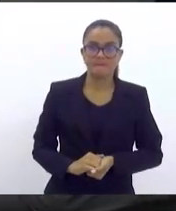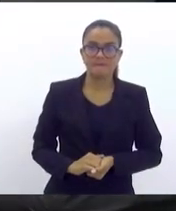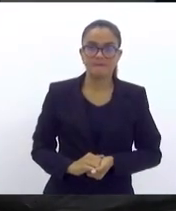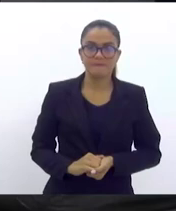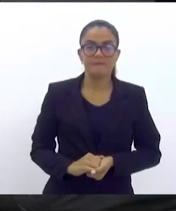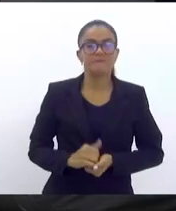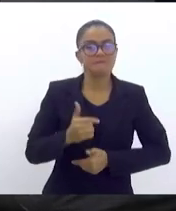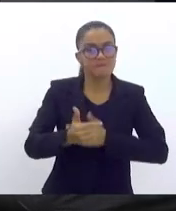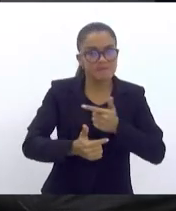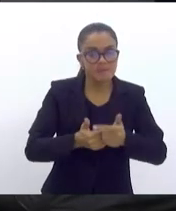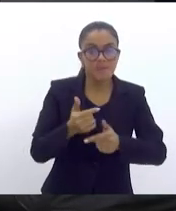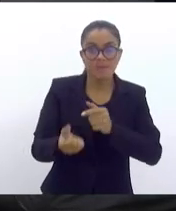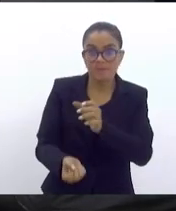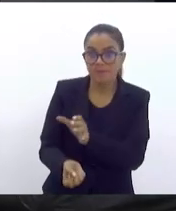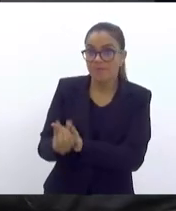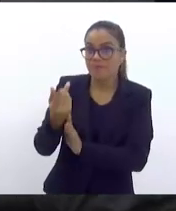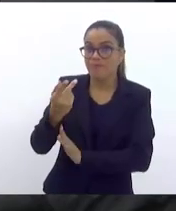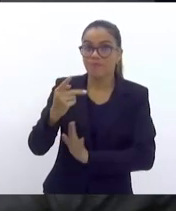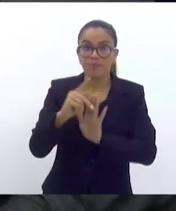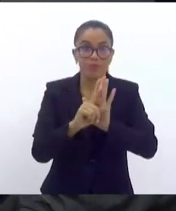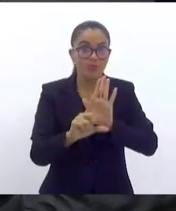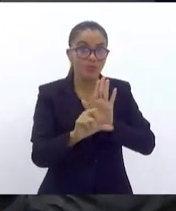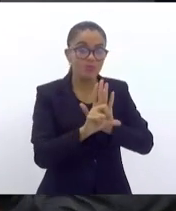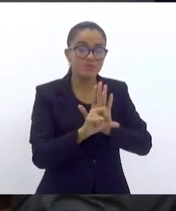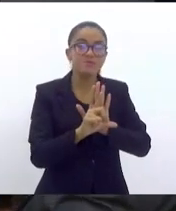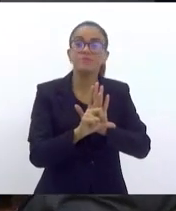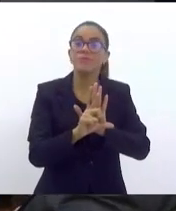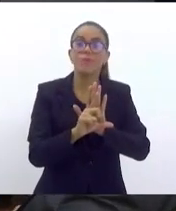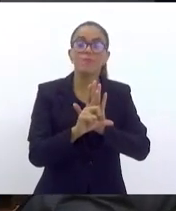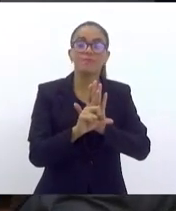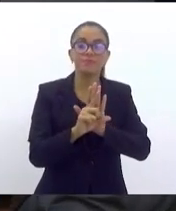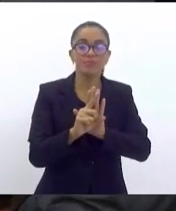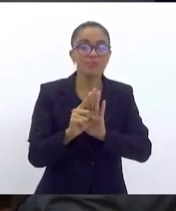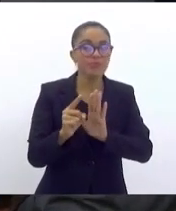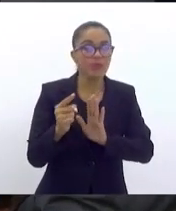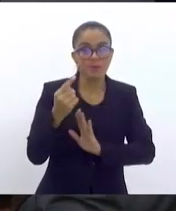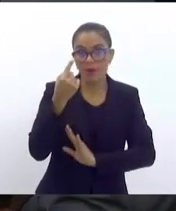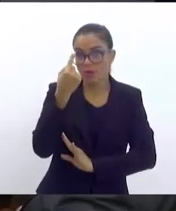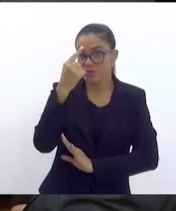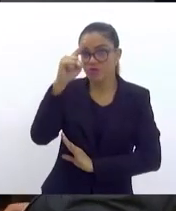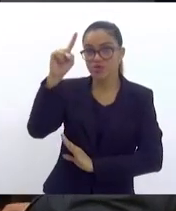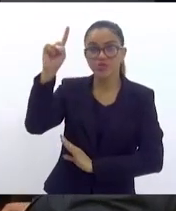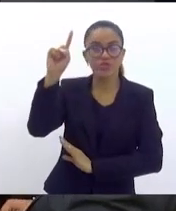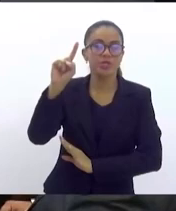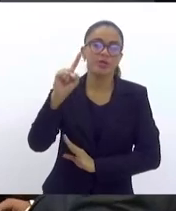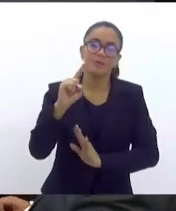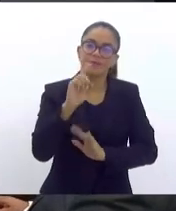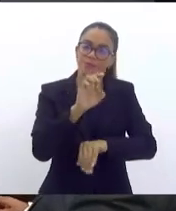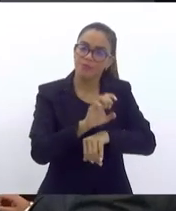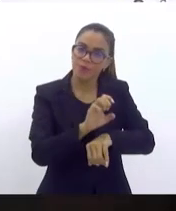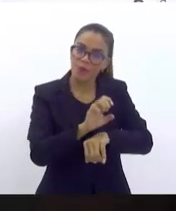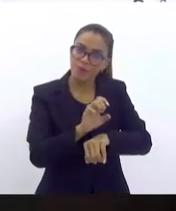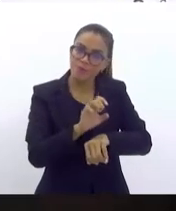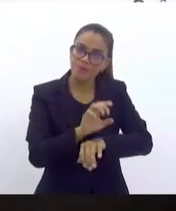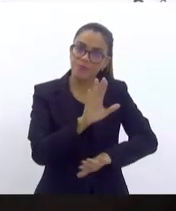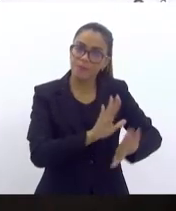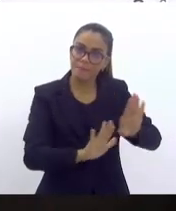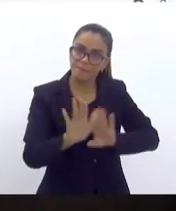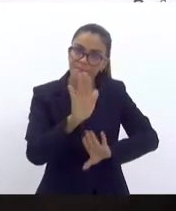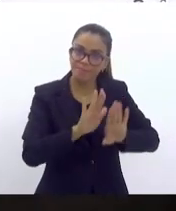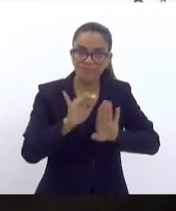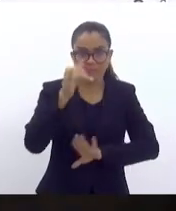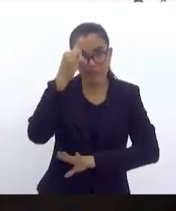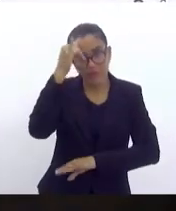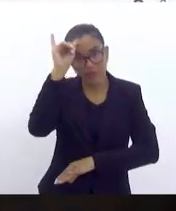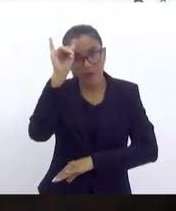fez o projeto de lei para a criação do dia Estadual de prevenção ao uso abusivo